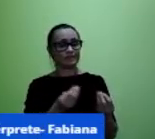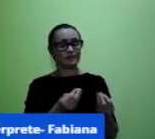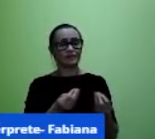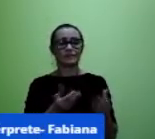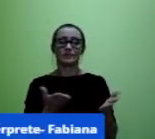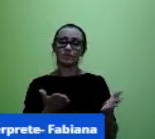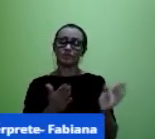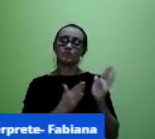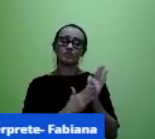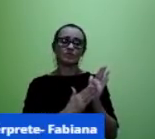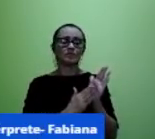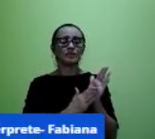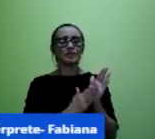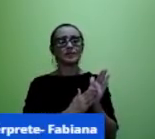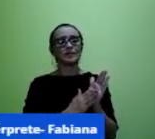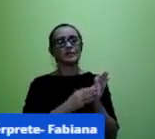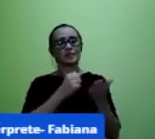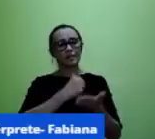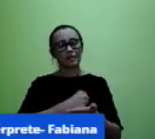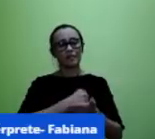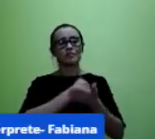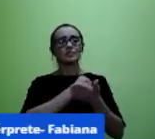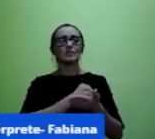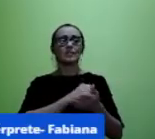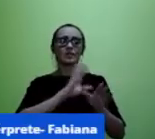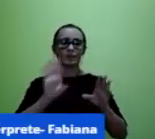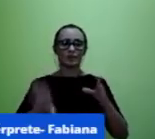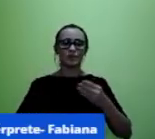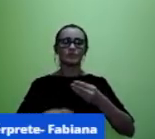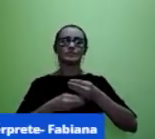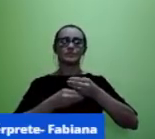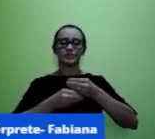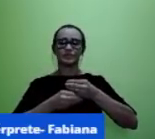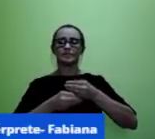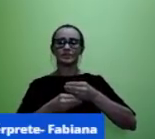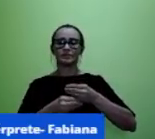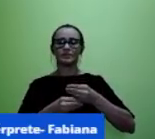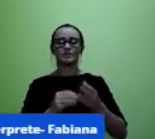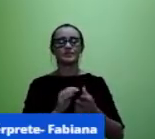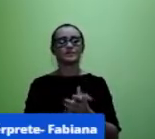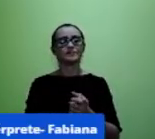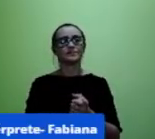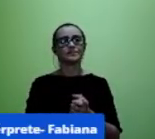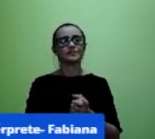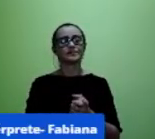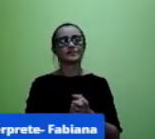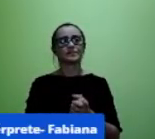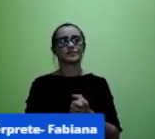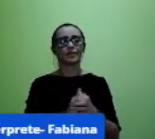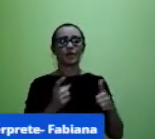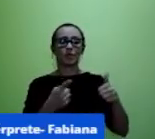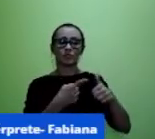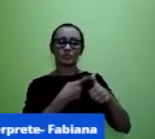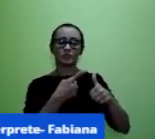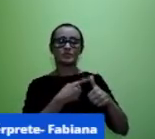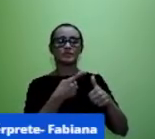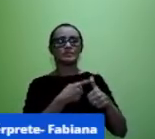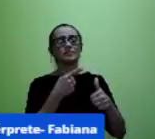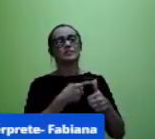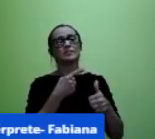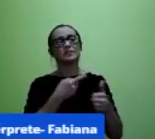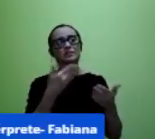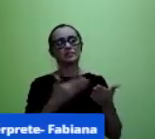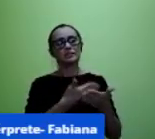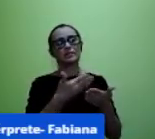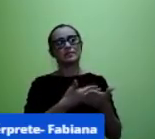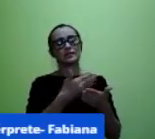tá? Então, por meio também de atividades complementares, ok? Os primeiros cadernos, então, foram realizados